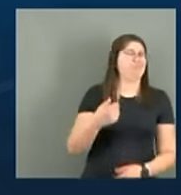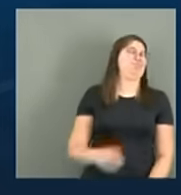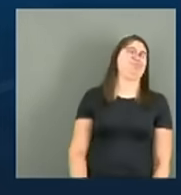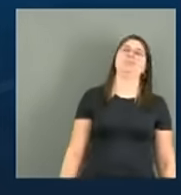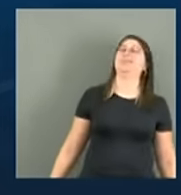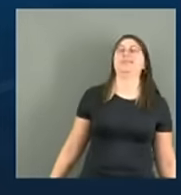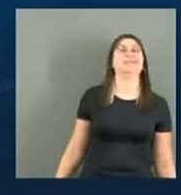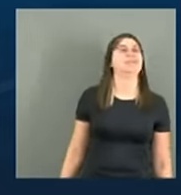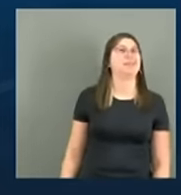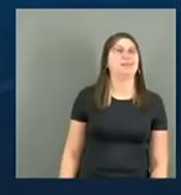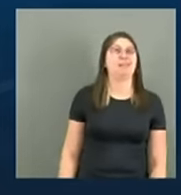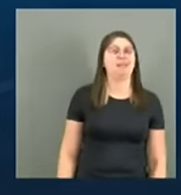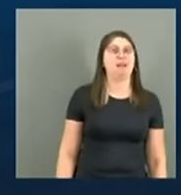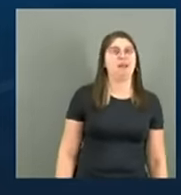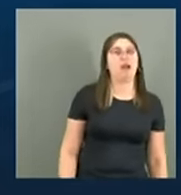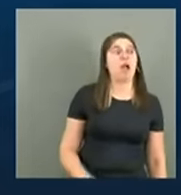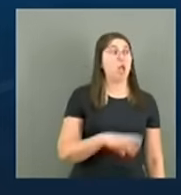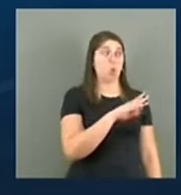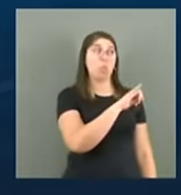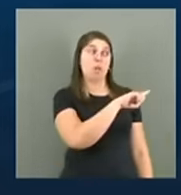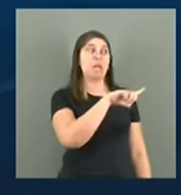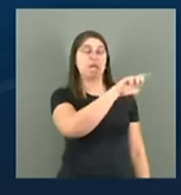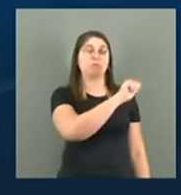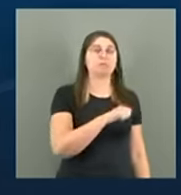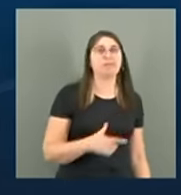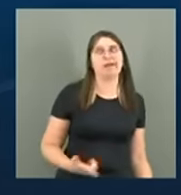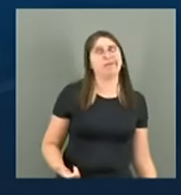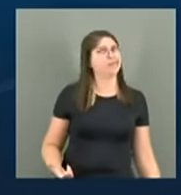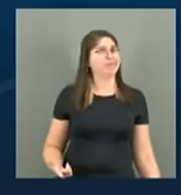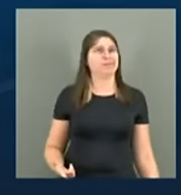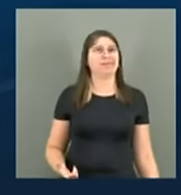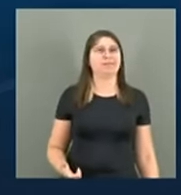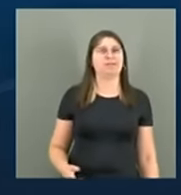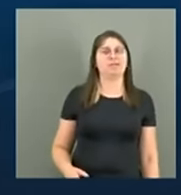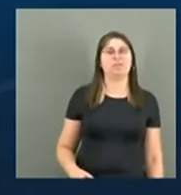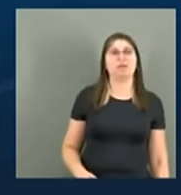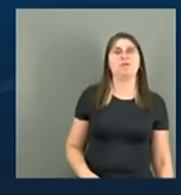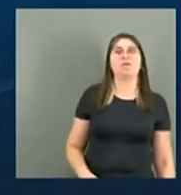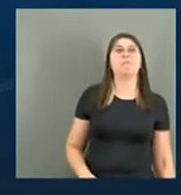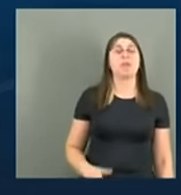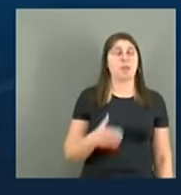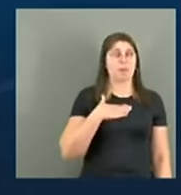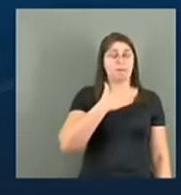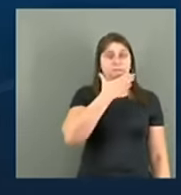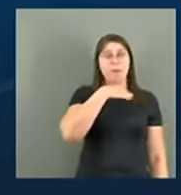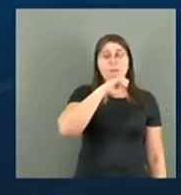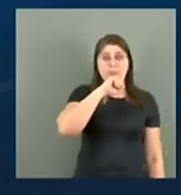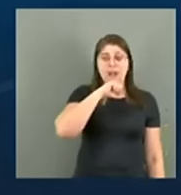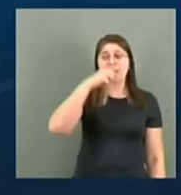tipo, põe pra conta do William. Mas meu pai ensinou um cara a ser homem. Quando a gente é homem, a